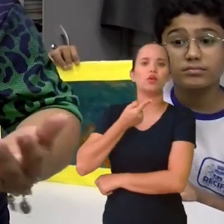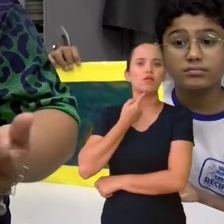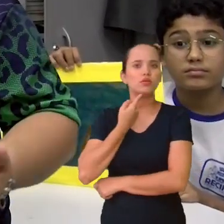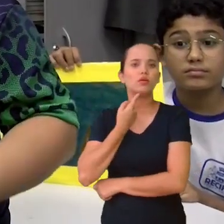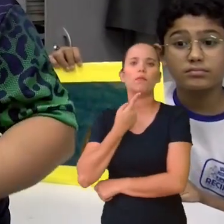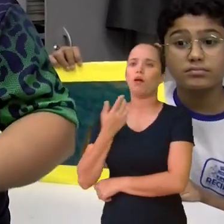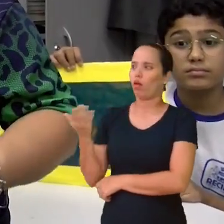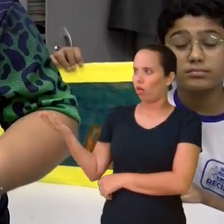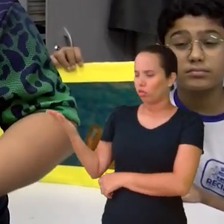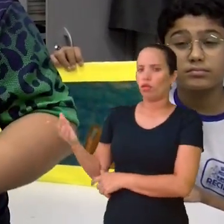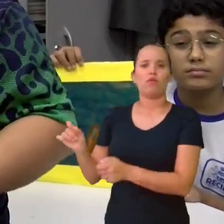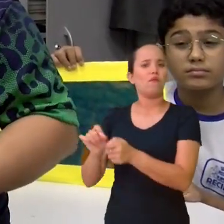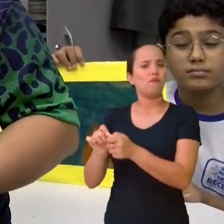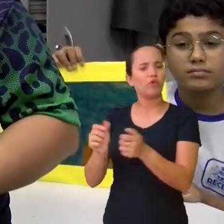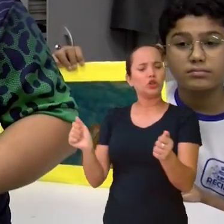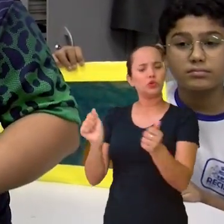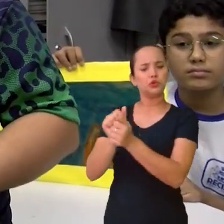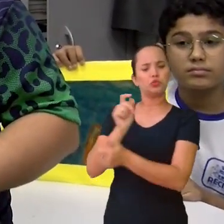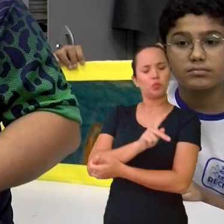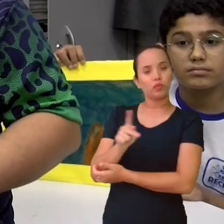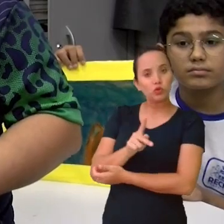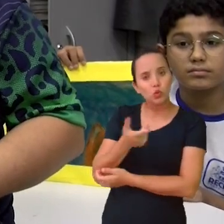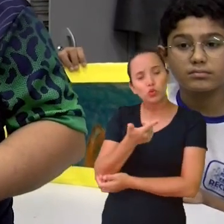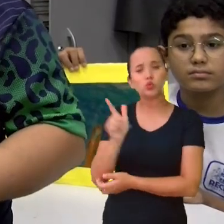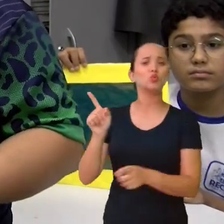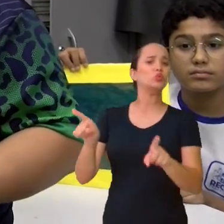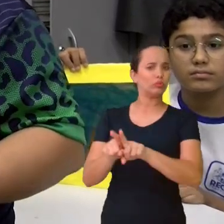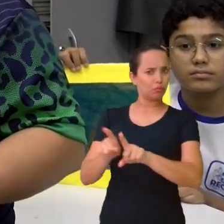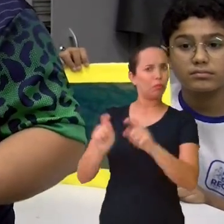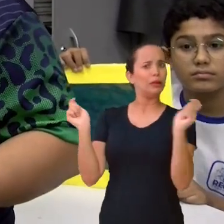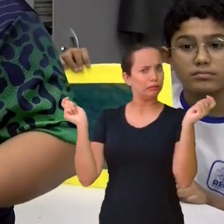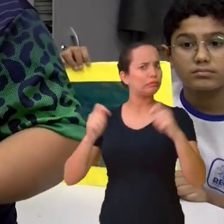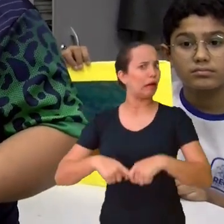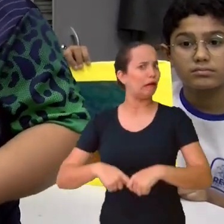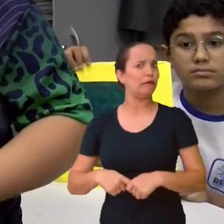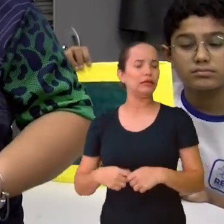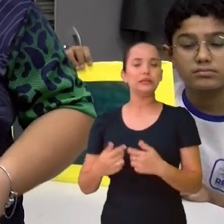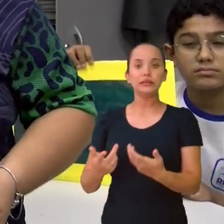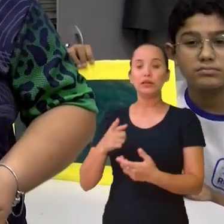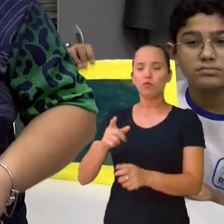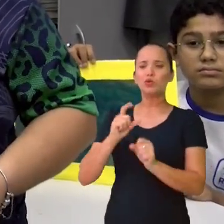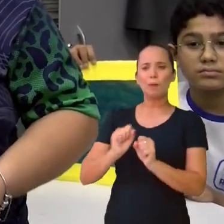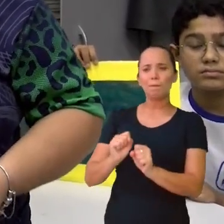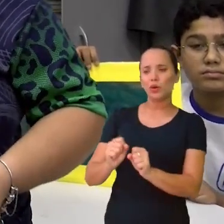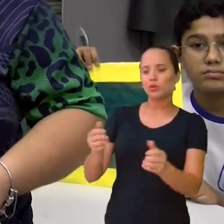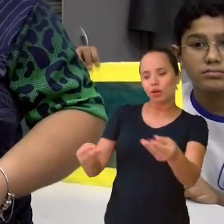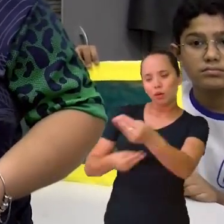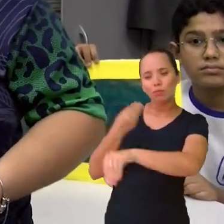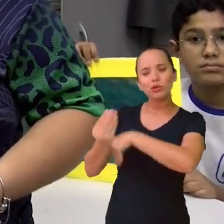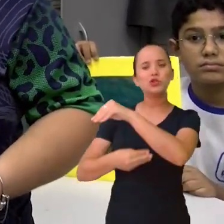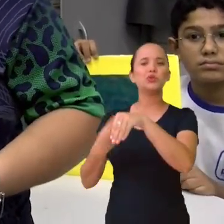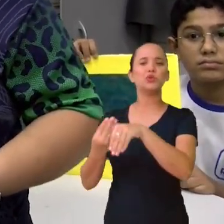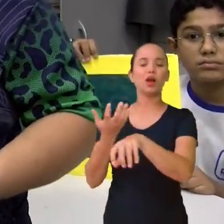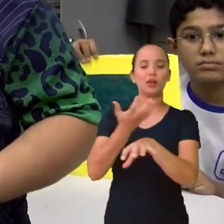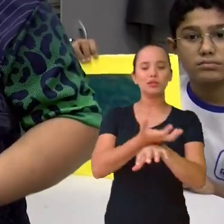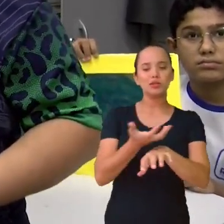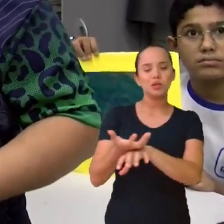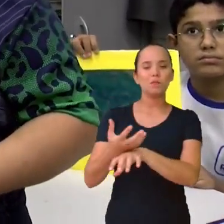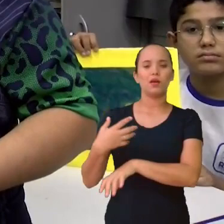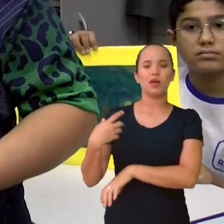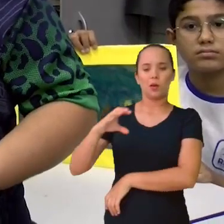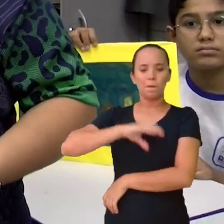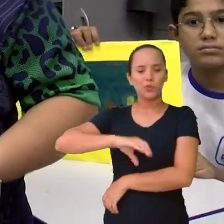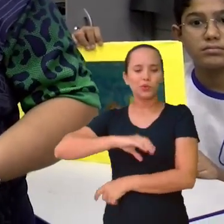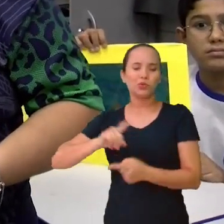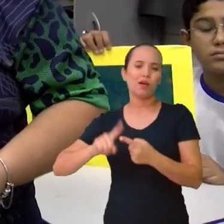trabalho, todos os professores, com certeza, eles podem fazer também. E aí você pode ter a mistura de disciplinas, como português,